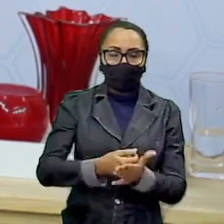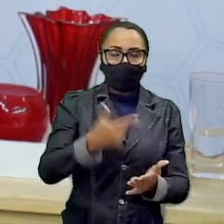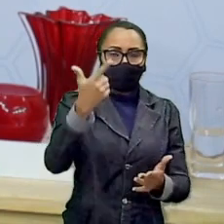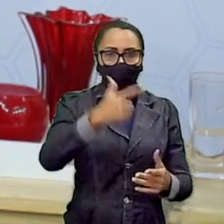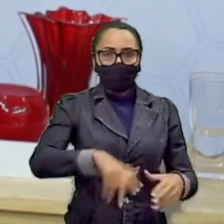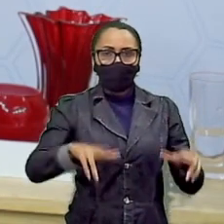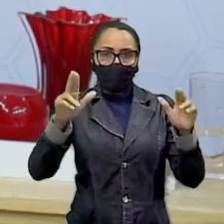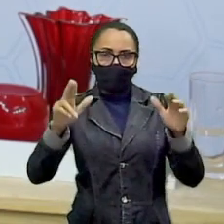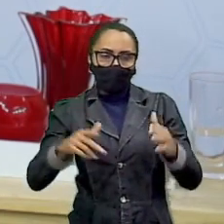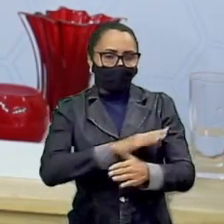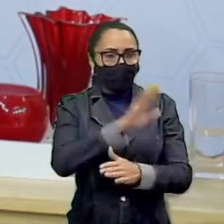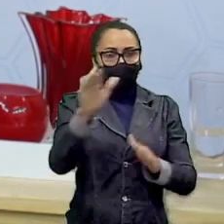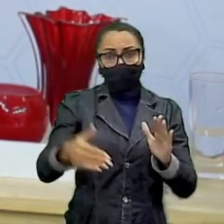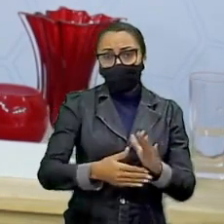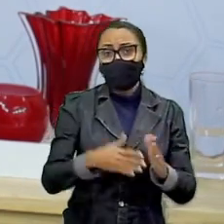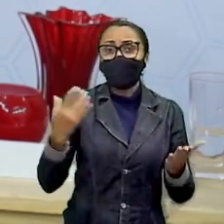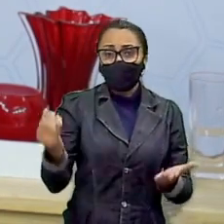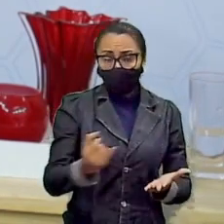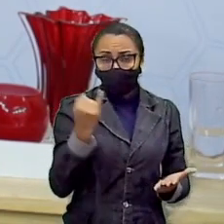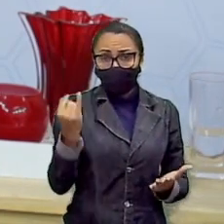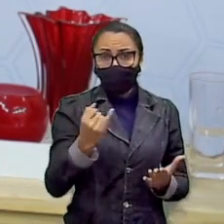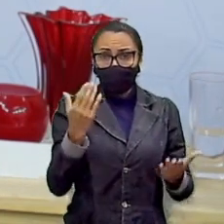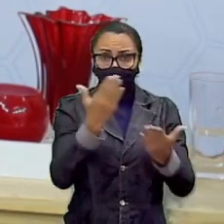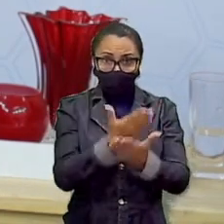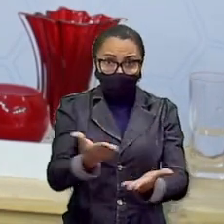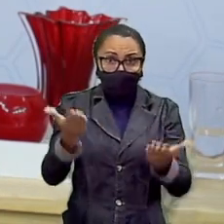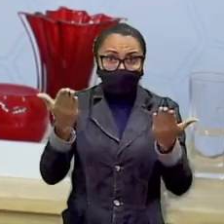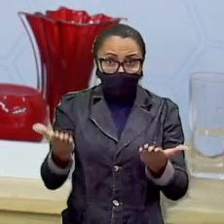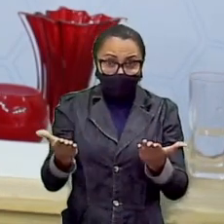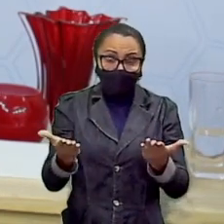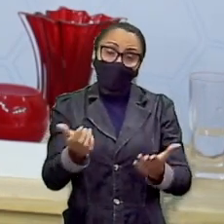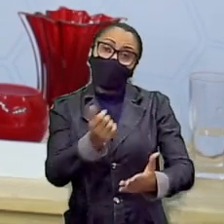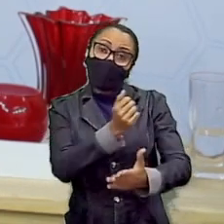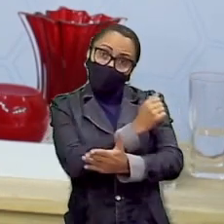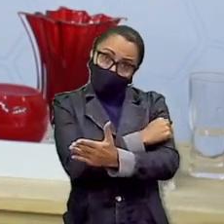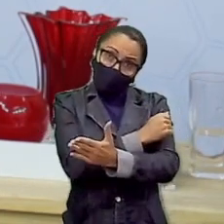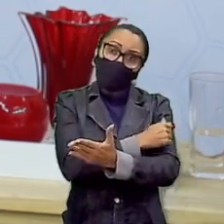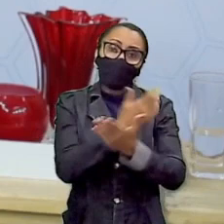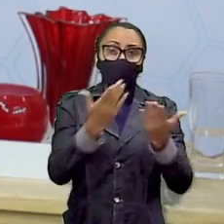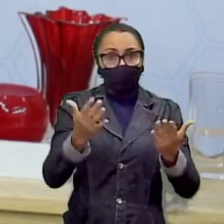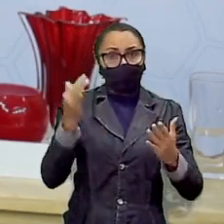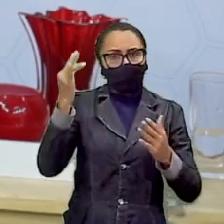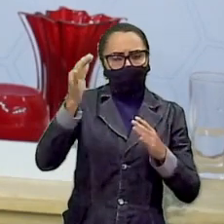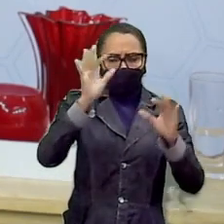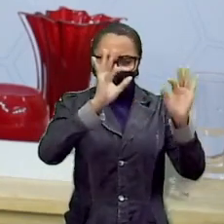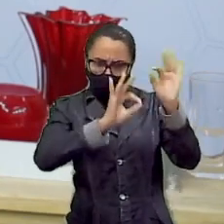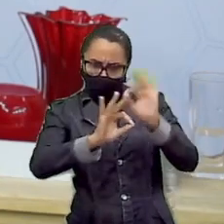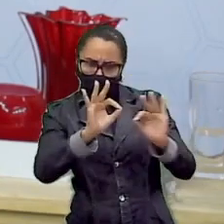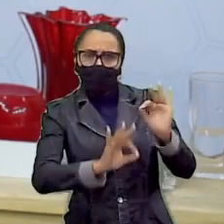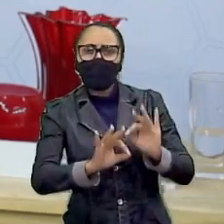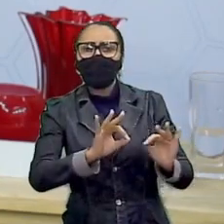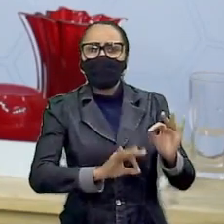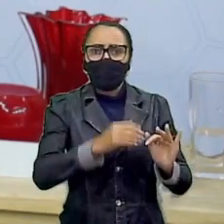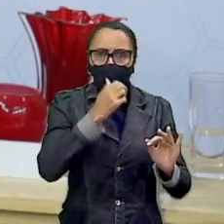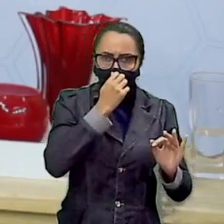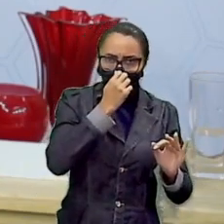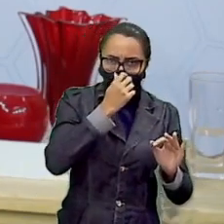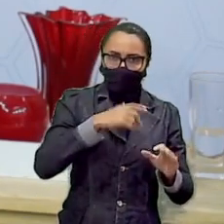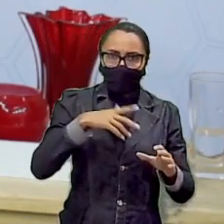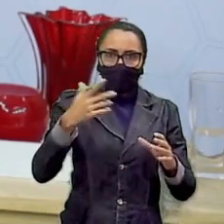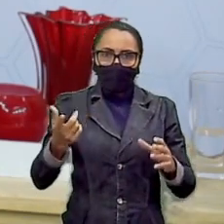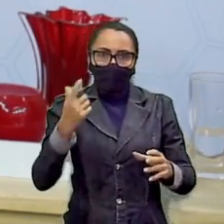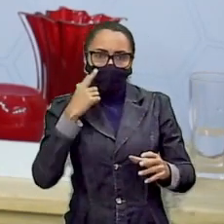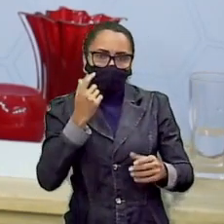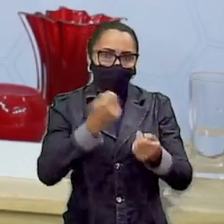Então, tudo isso é necessário vocês, né, técnicos de segurança, futuramente se prepararem, né, para ministrarem